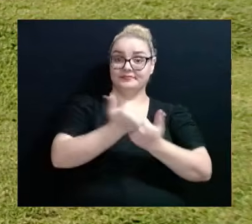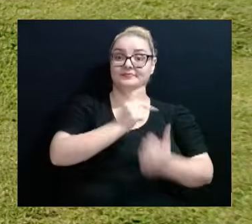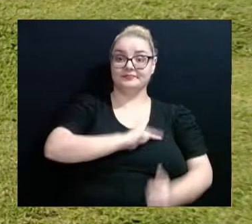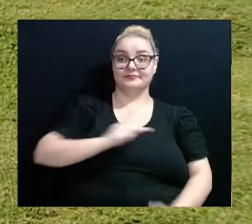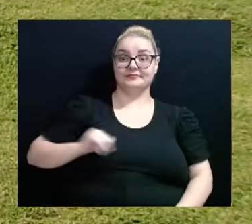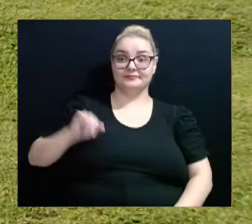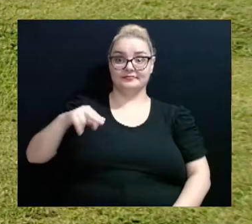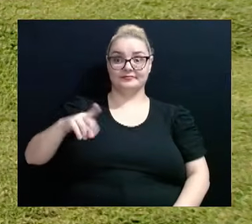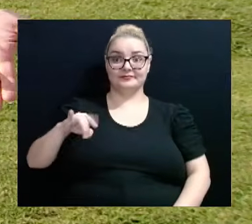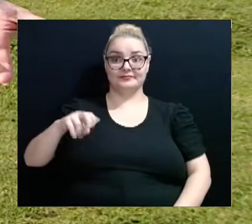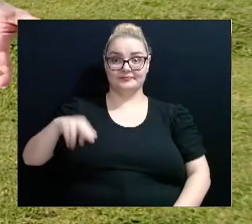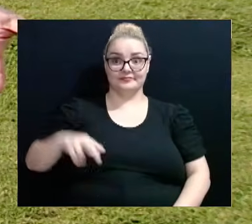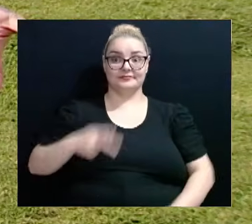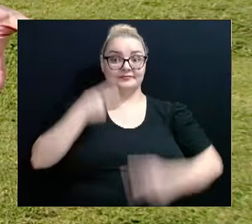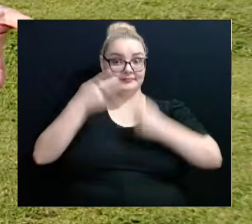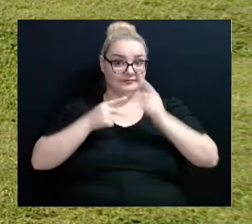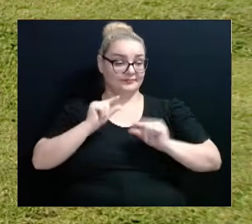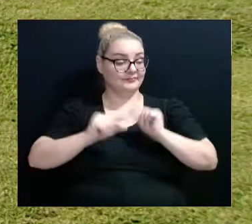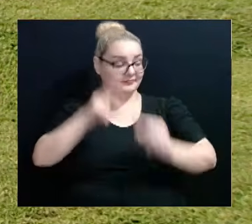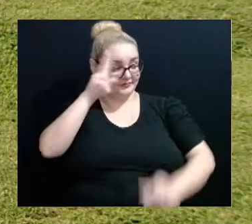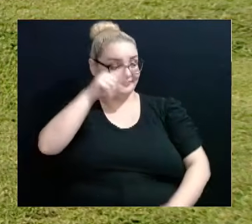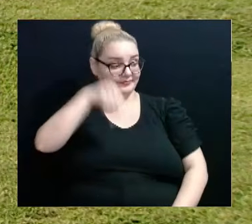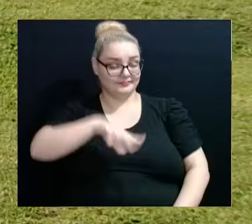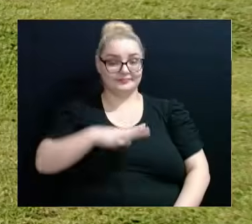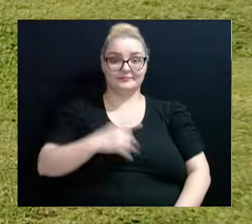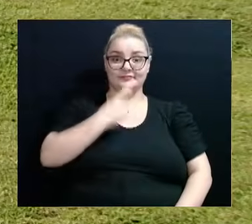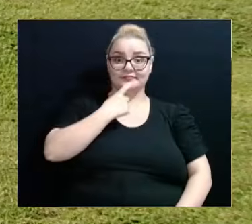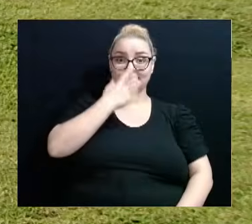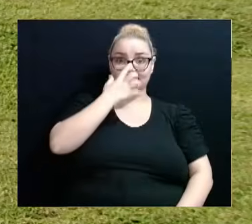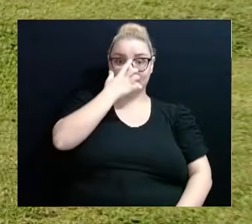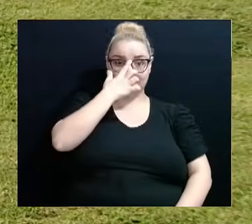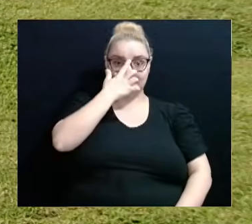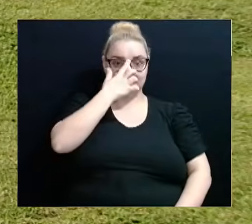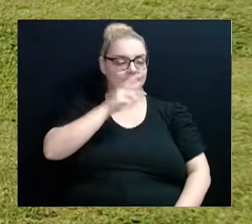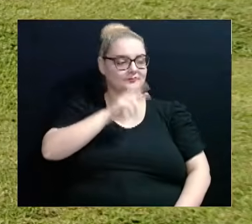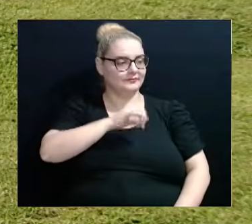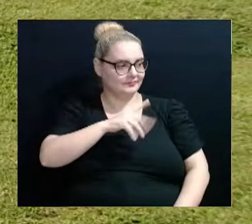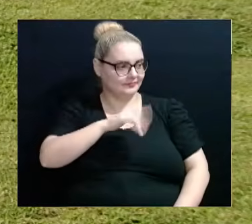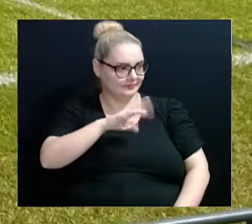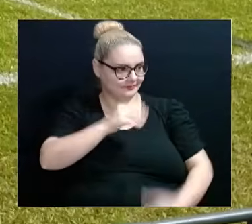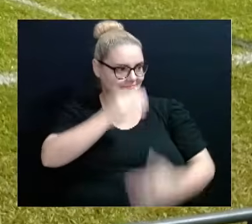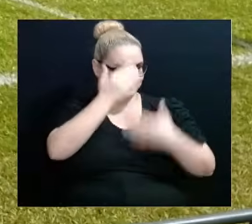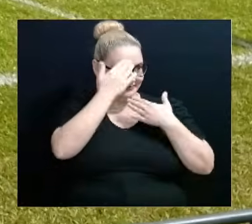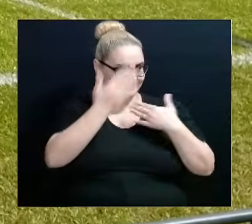futebol americano. E é essa história que você conhece hoje aqui no Campinas que deu certo.